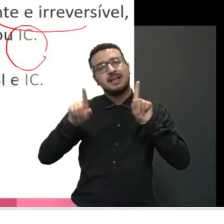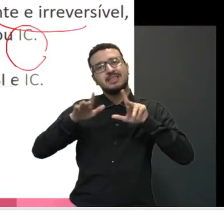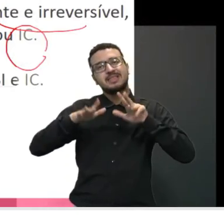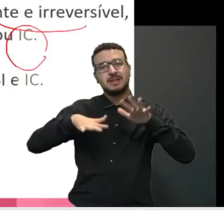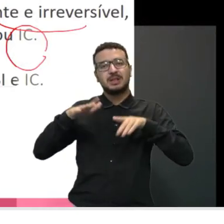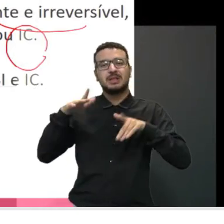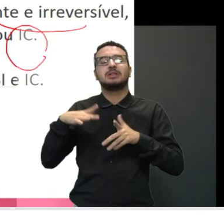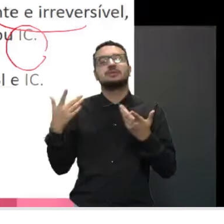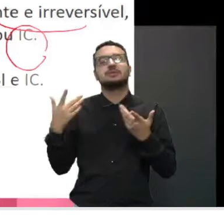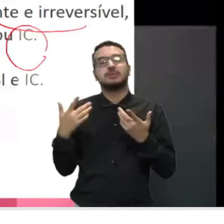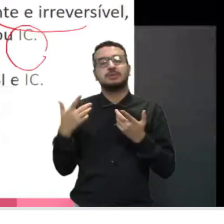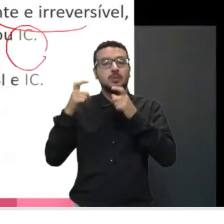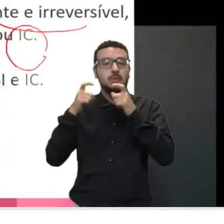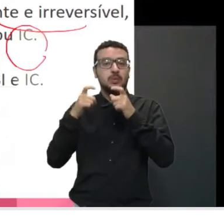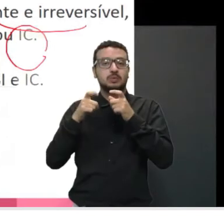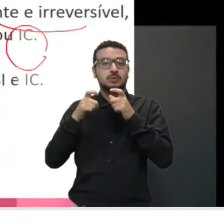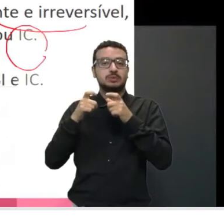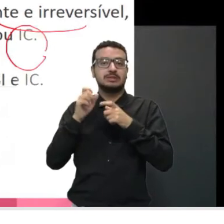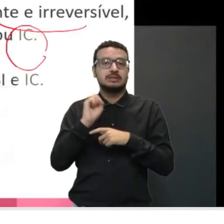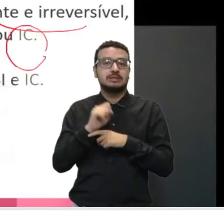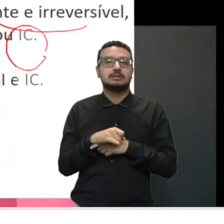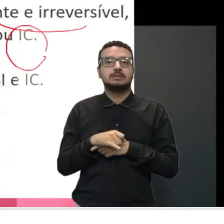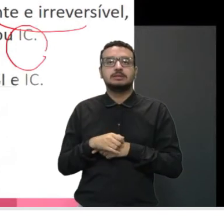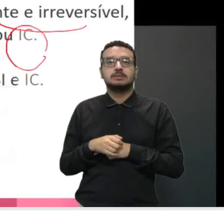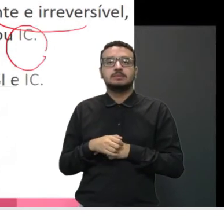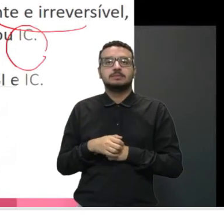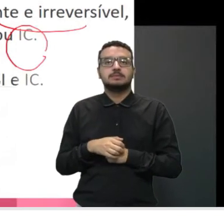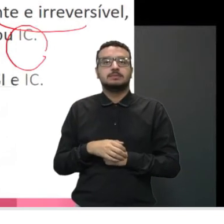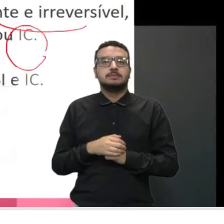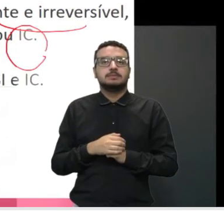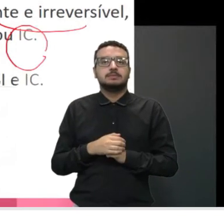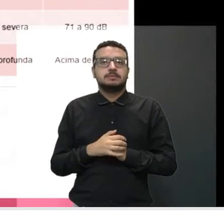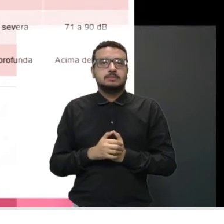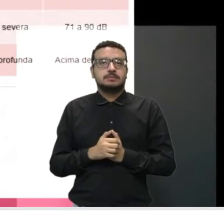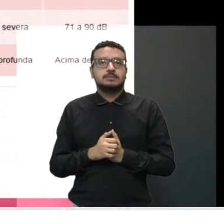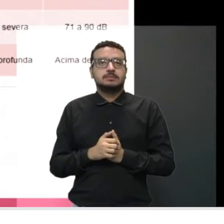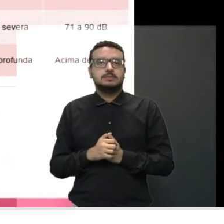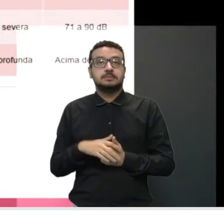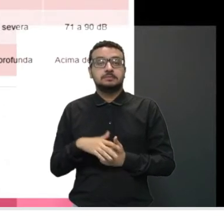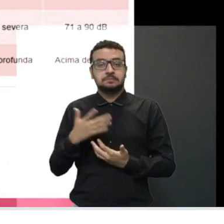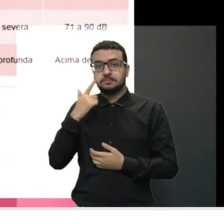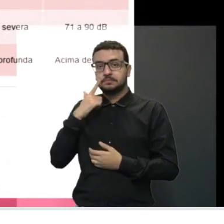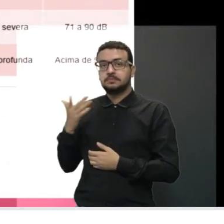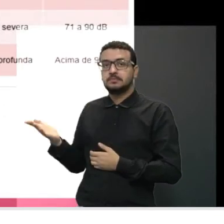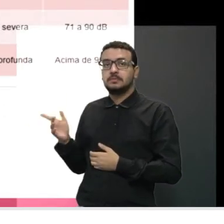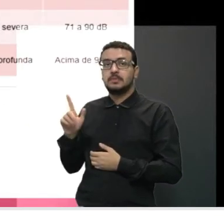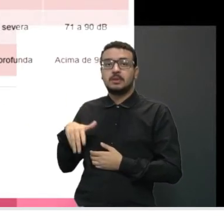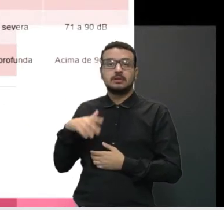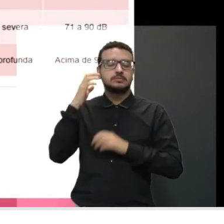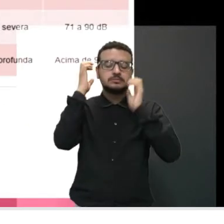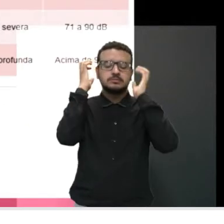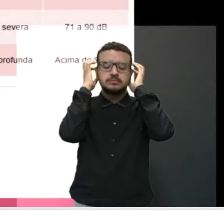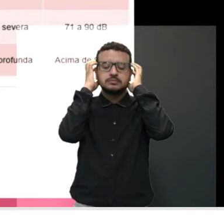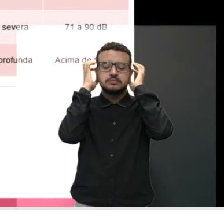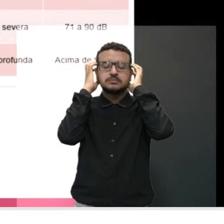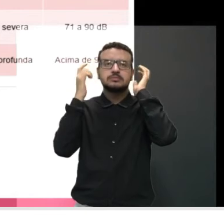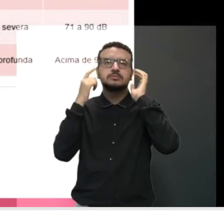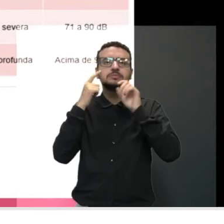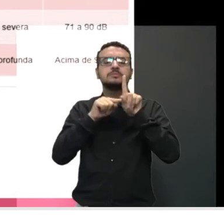recomendado. Aqui no quadro nós temos então um audiograma para a gente entender o grau. Então, a perda de João Pedro